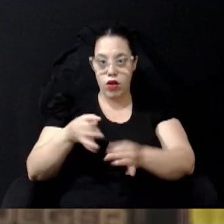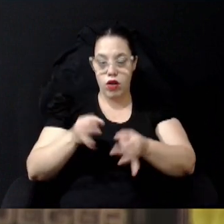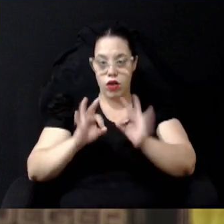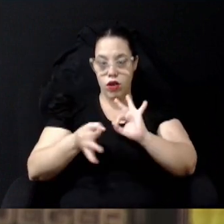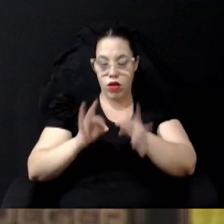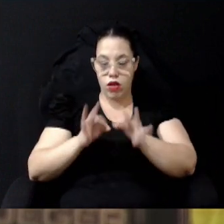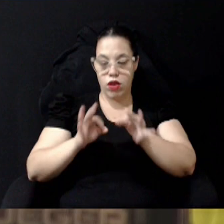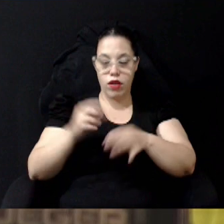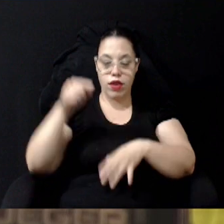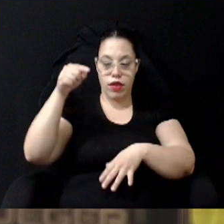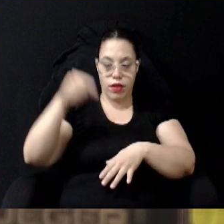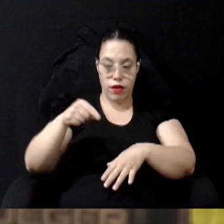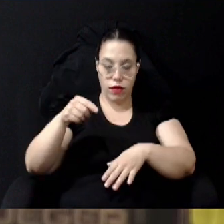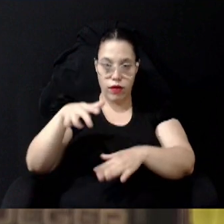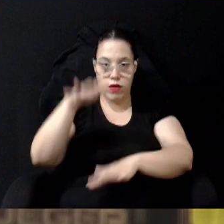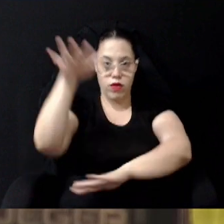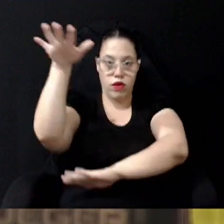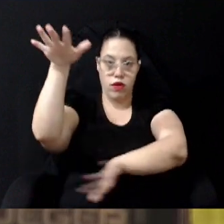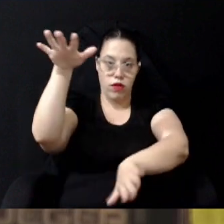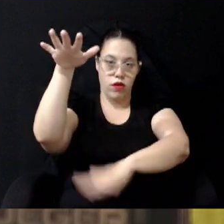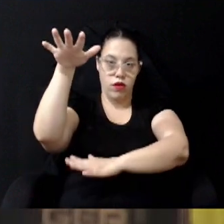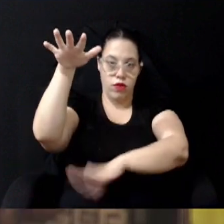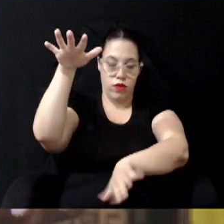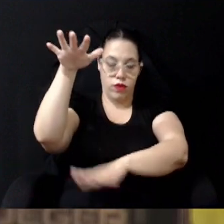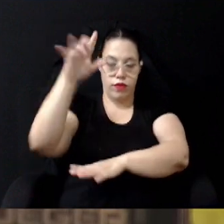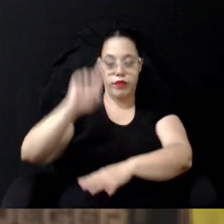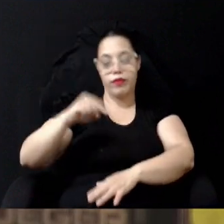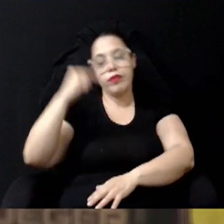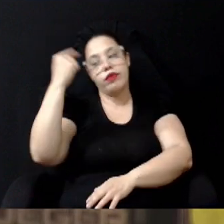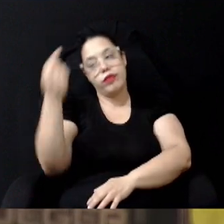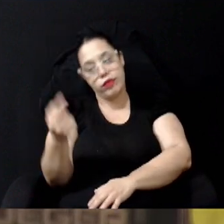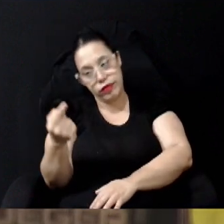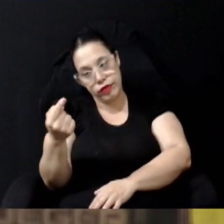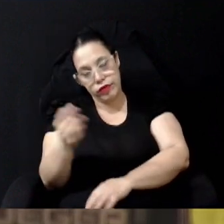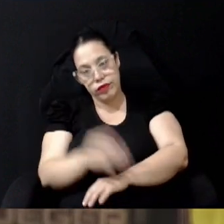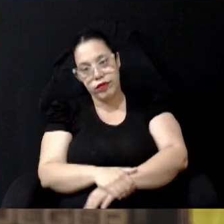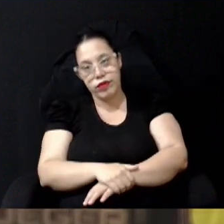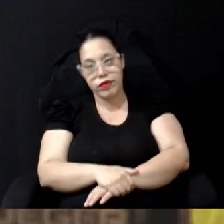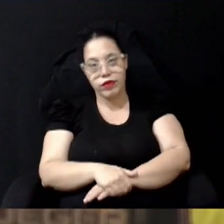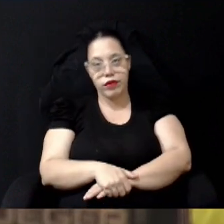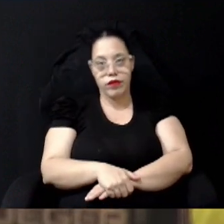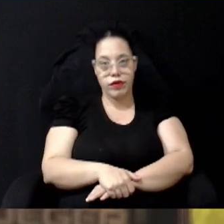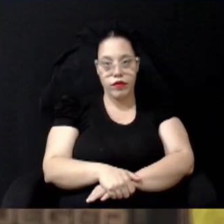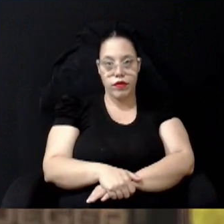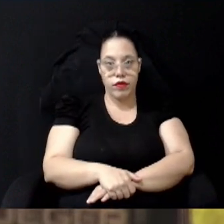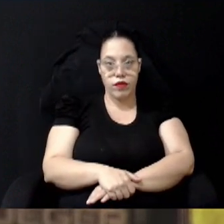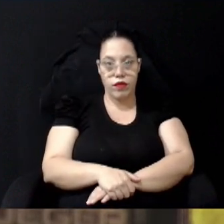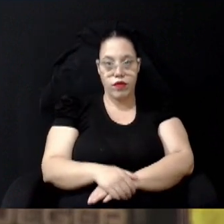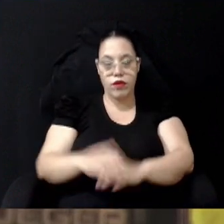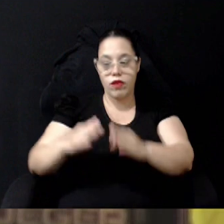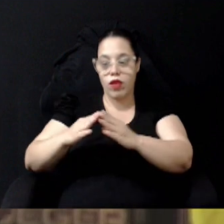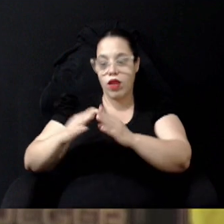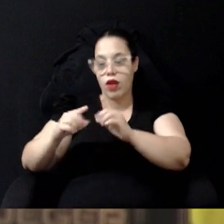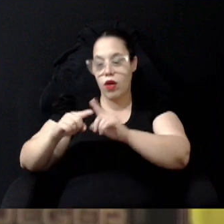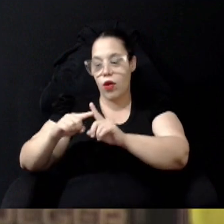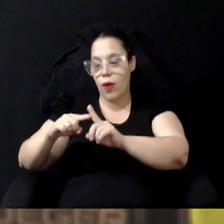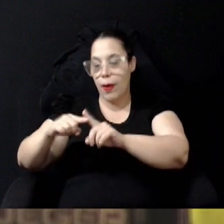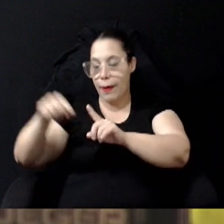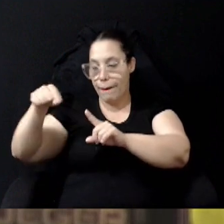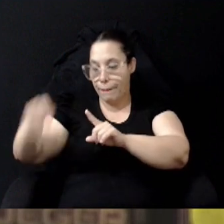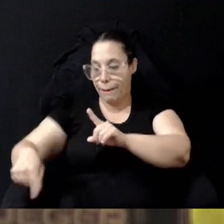porque tudo aconteceu ali. Além de onde hoje está enterrado Antônio Carlos Gomes, ali foi a